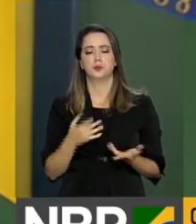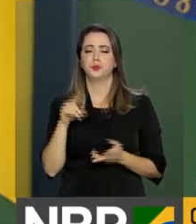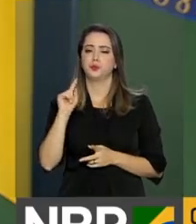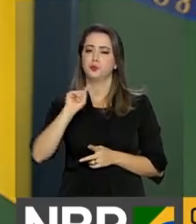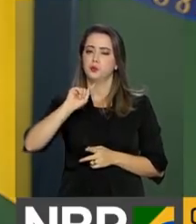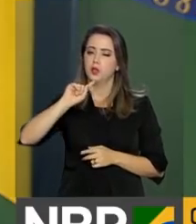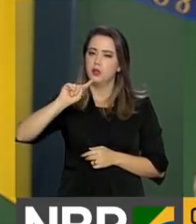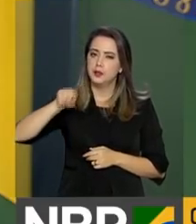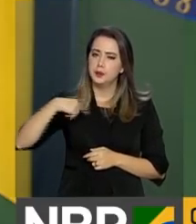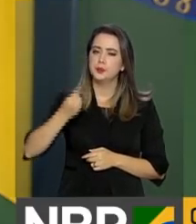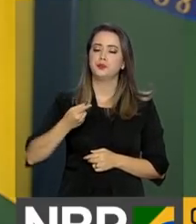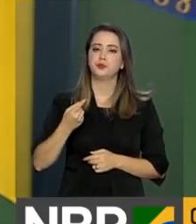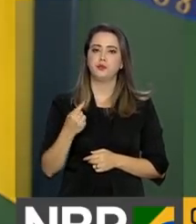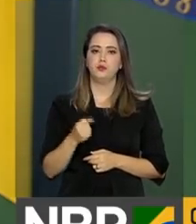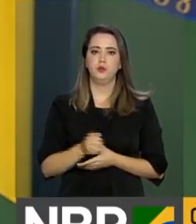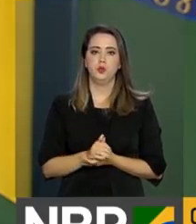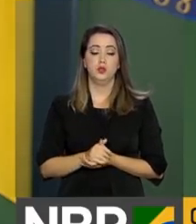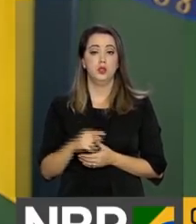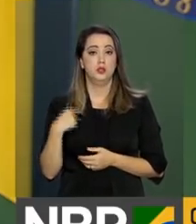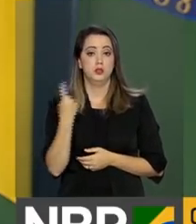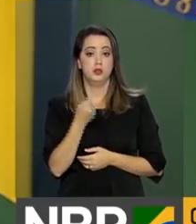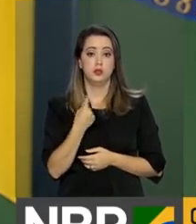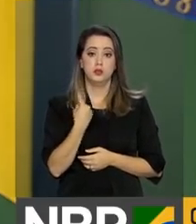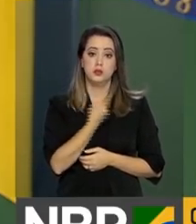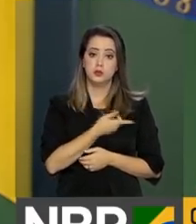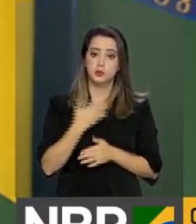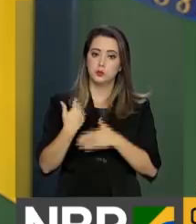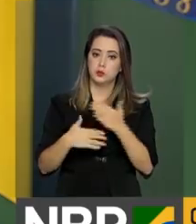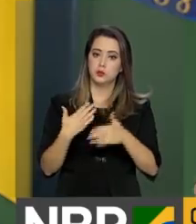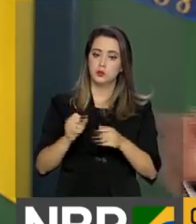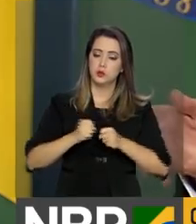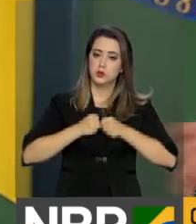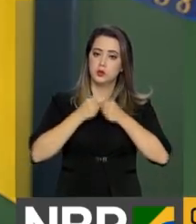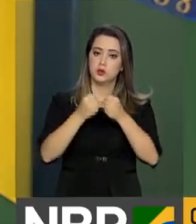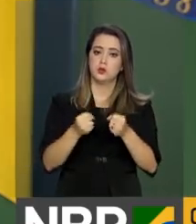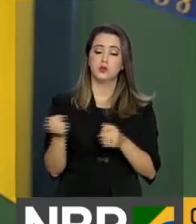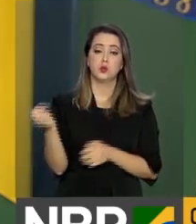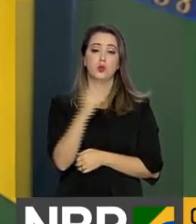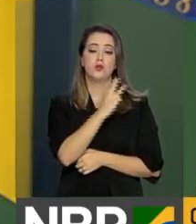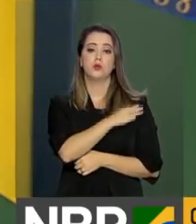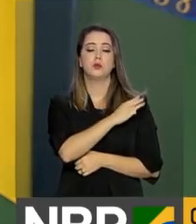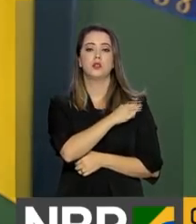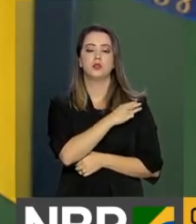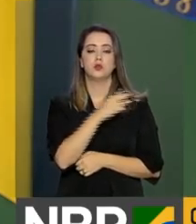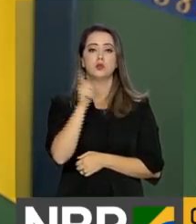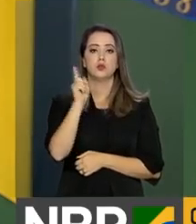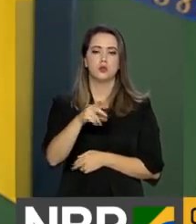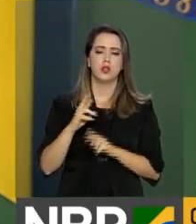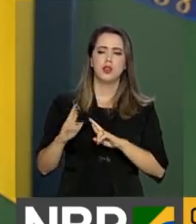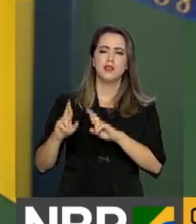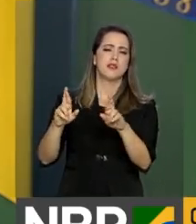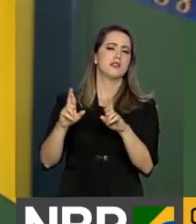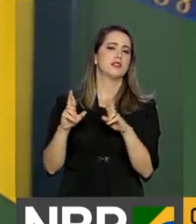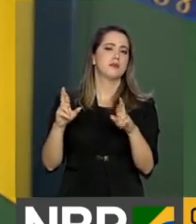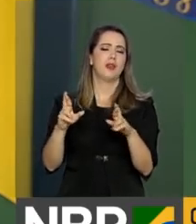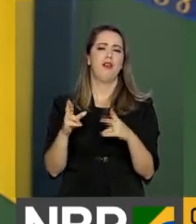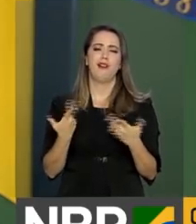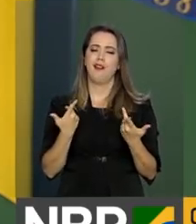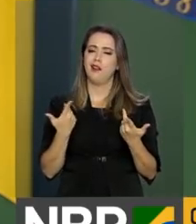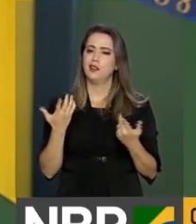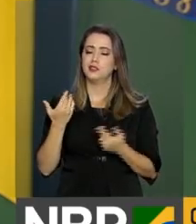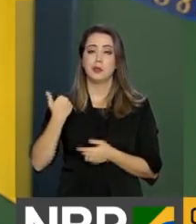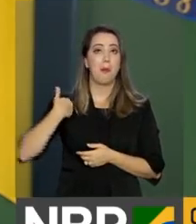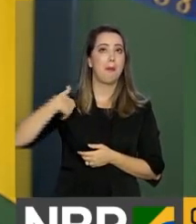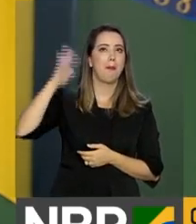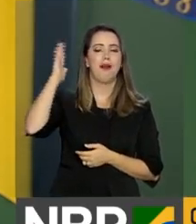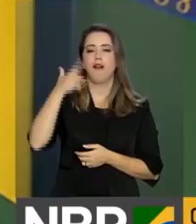empenho do Mendonça e de toda a sua equipe, a reforma do ensino médio, que era esperada, ansiada há mais de